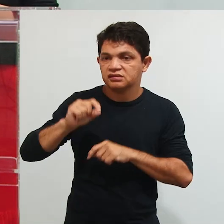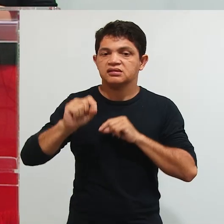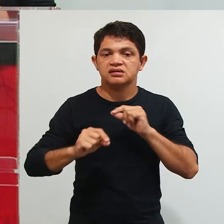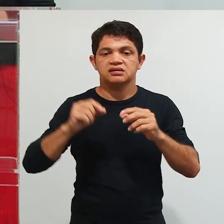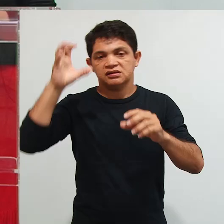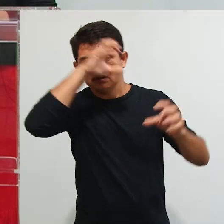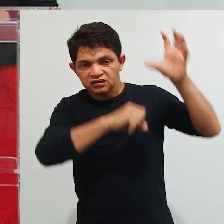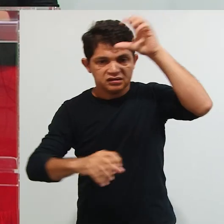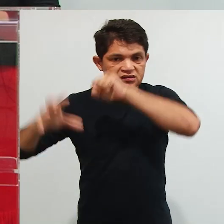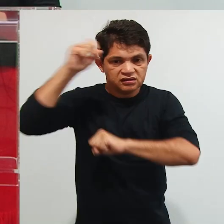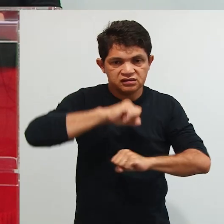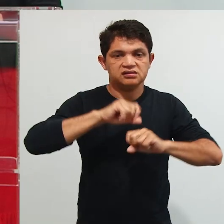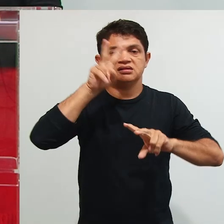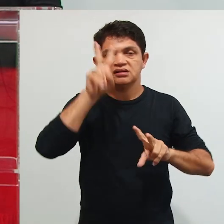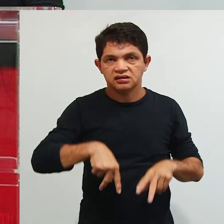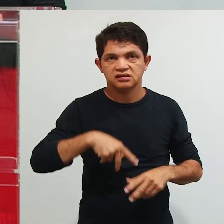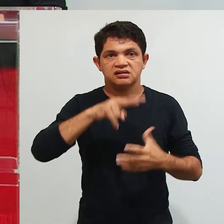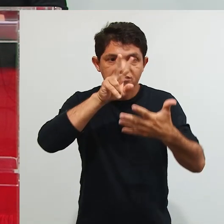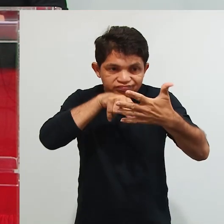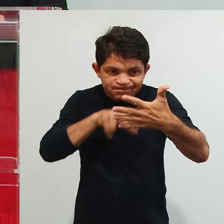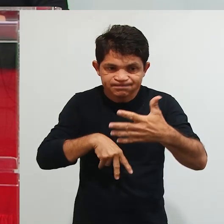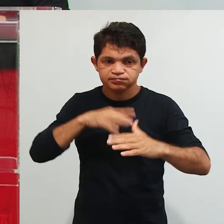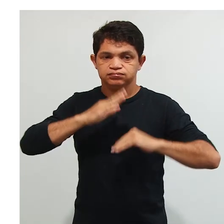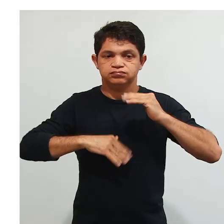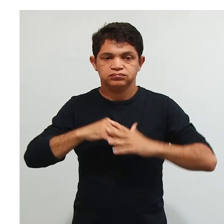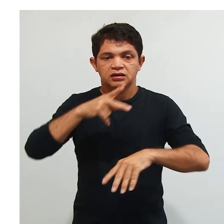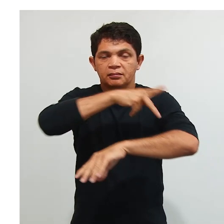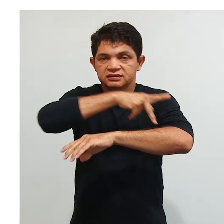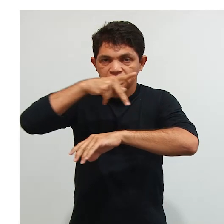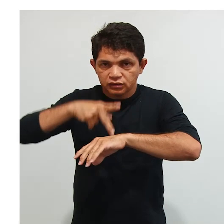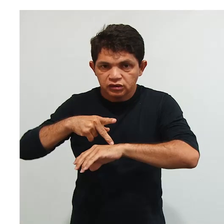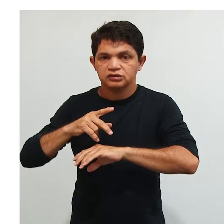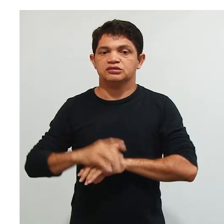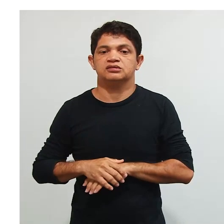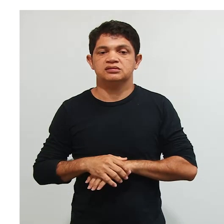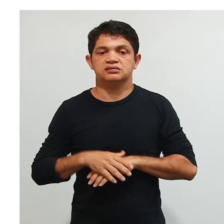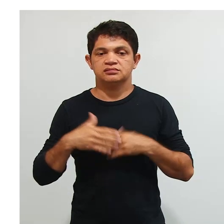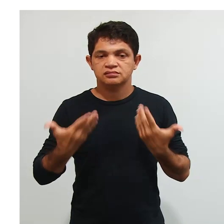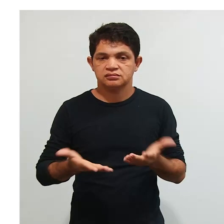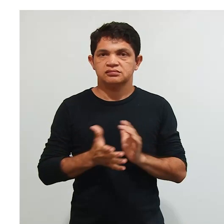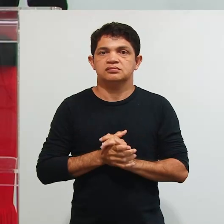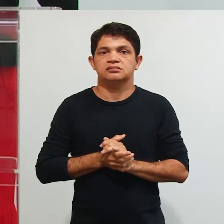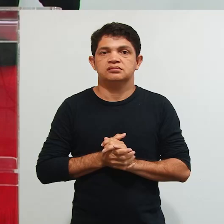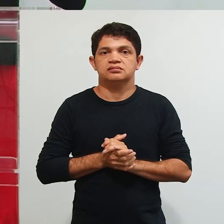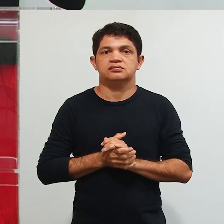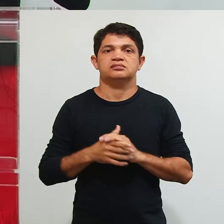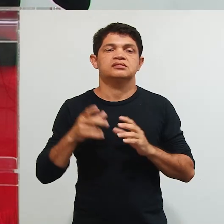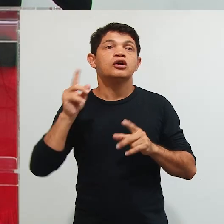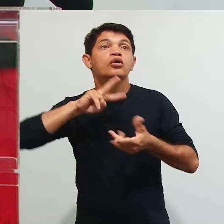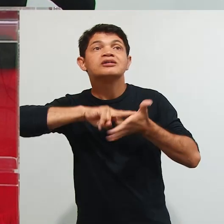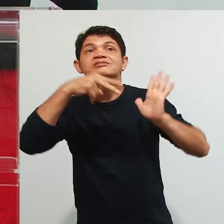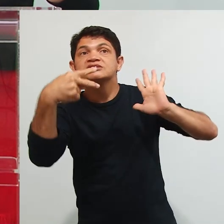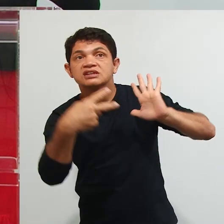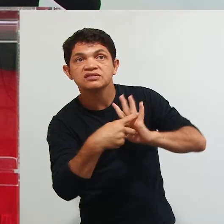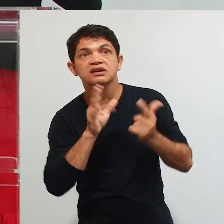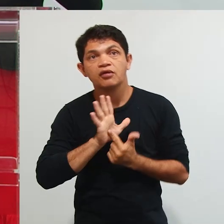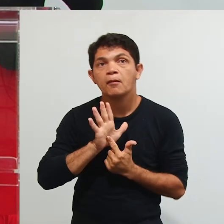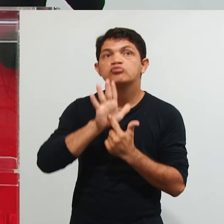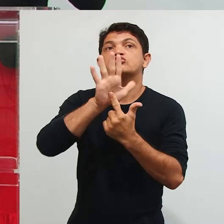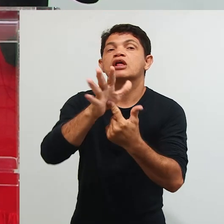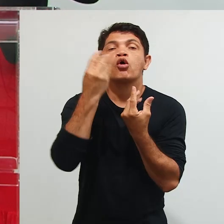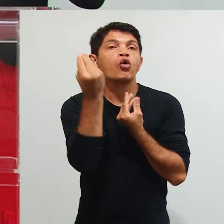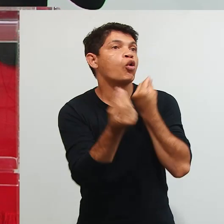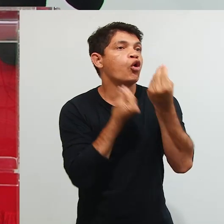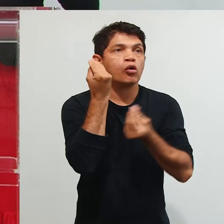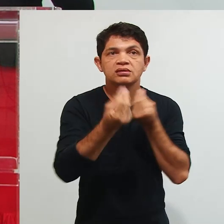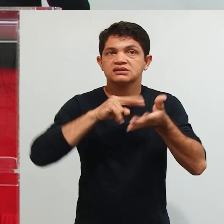dificuldade de aprendizagem ela está relacionada a isso, ao campo pedagógico, que nós vamos ver o que significa, então,